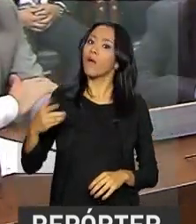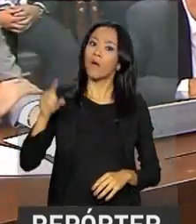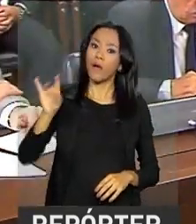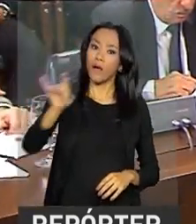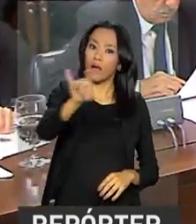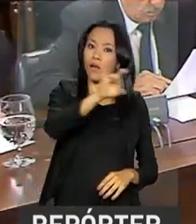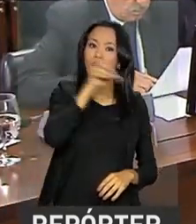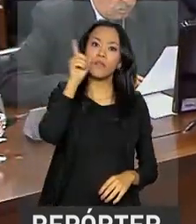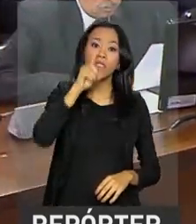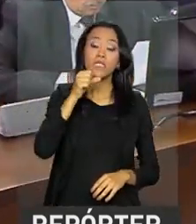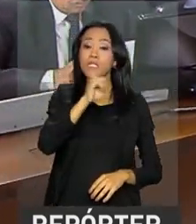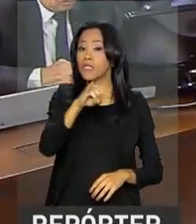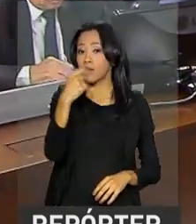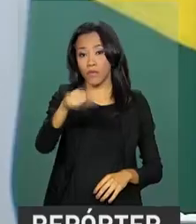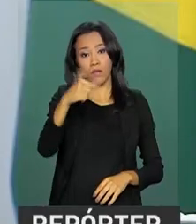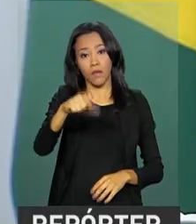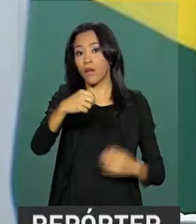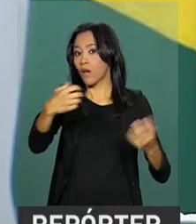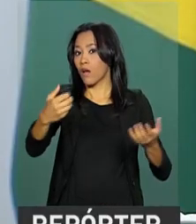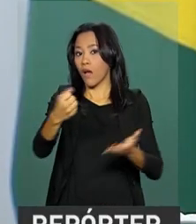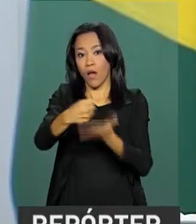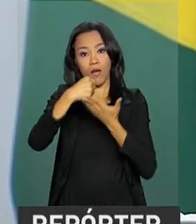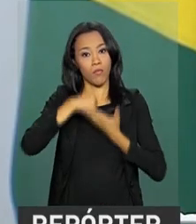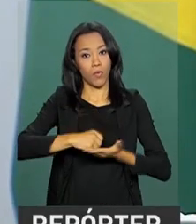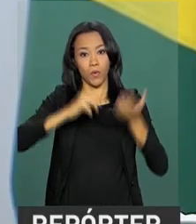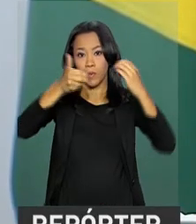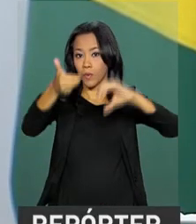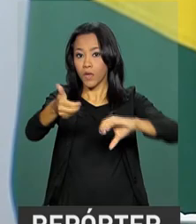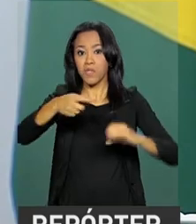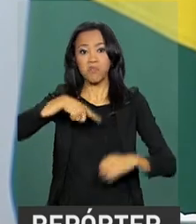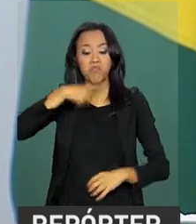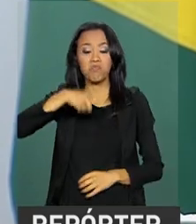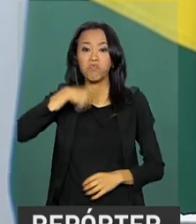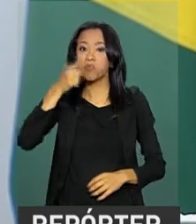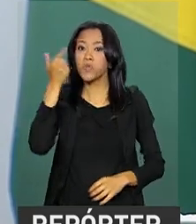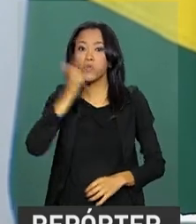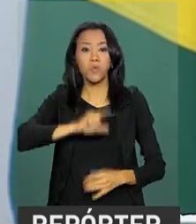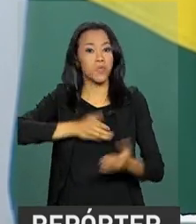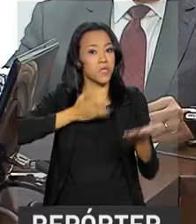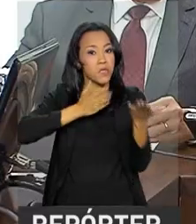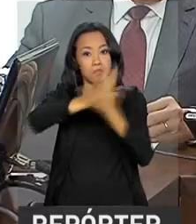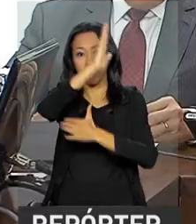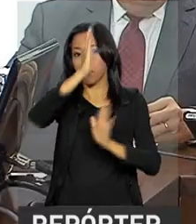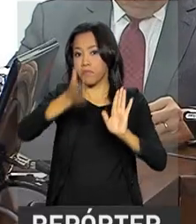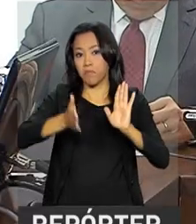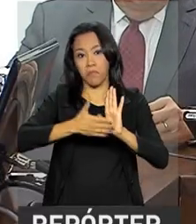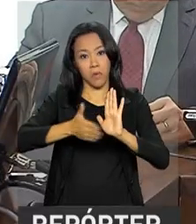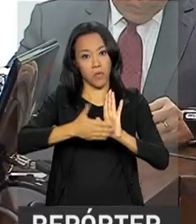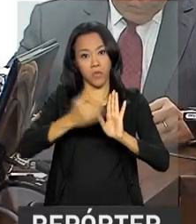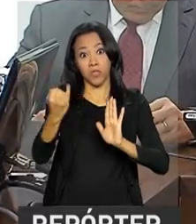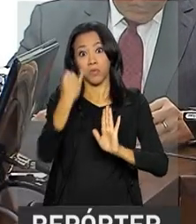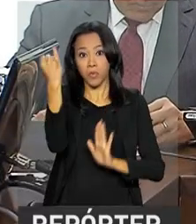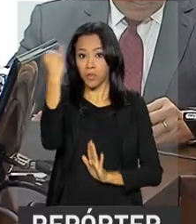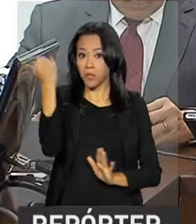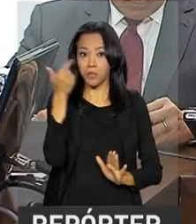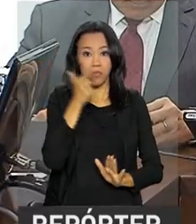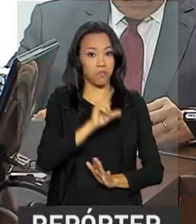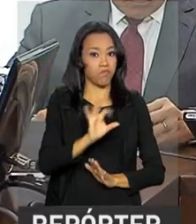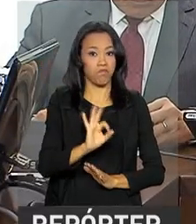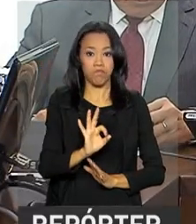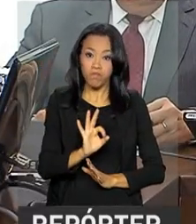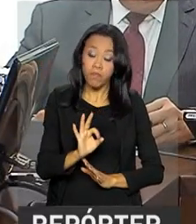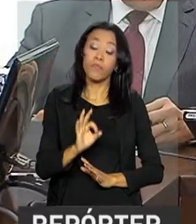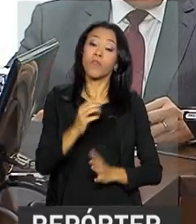sem o apoio do congresso nacional não teria aprovado propostas importantes o presidente fez questão de apontar